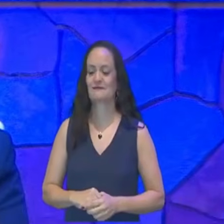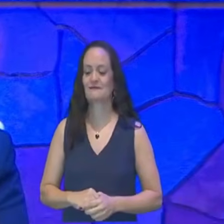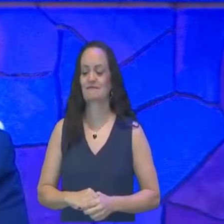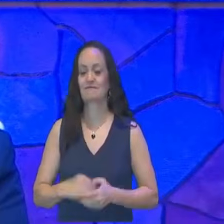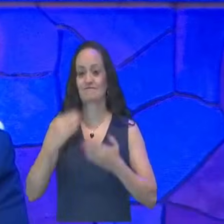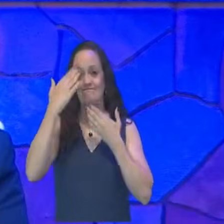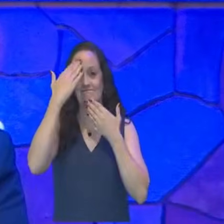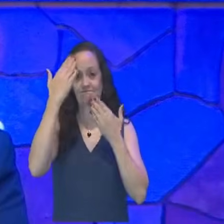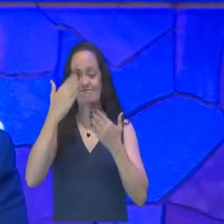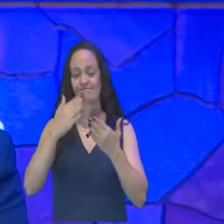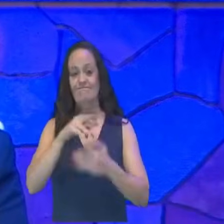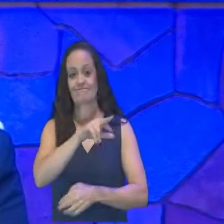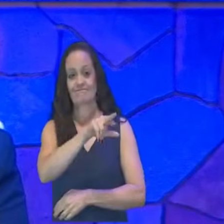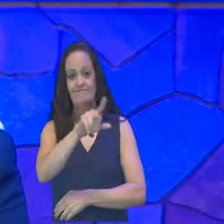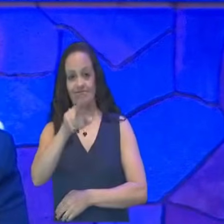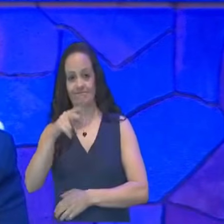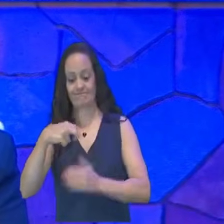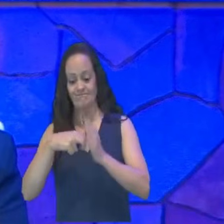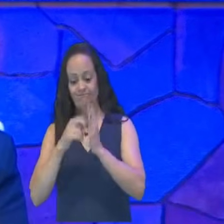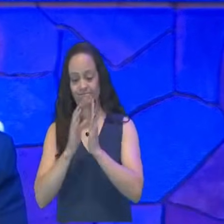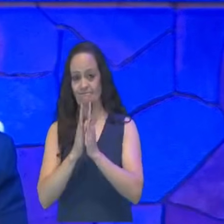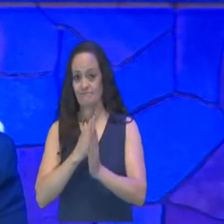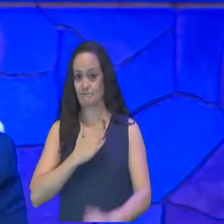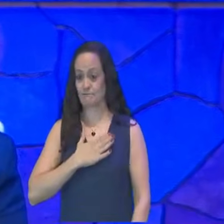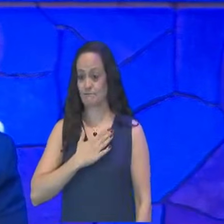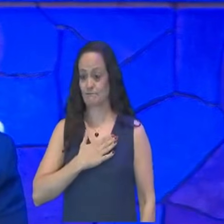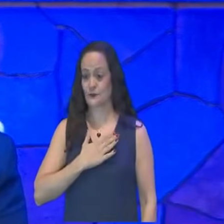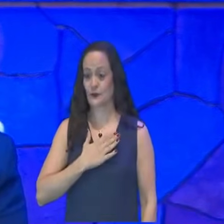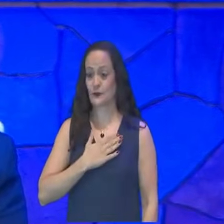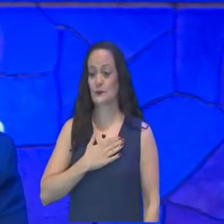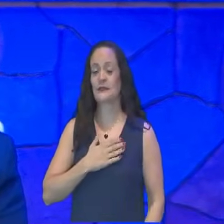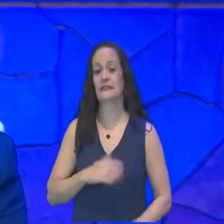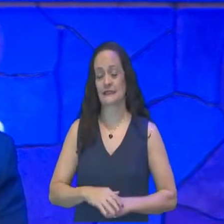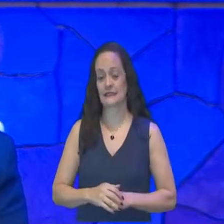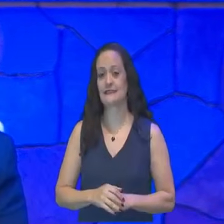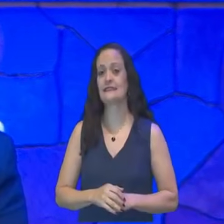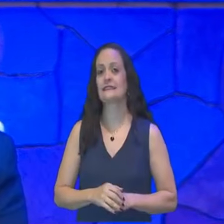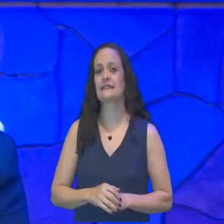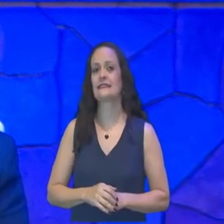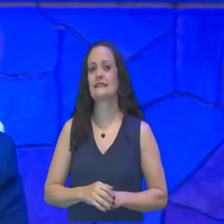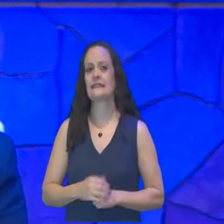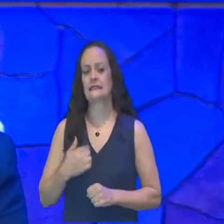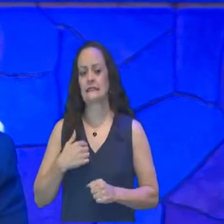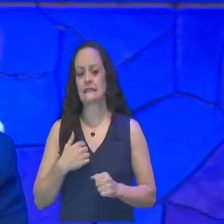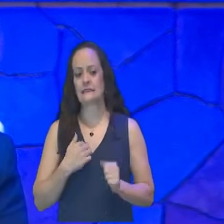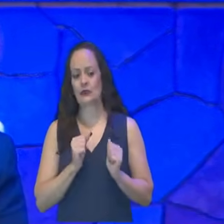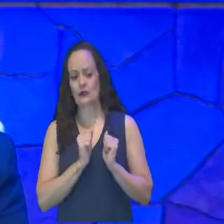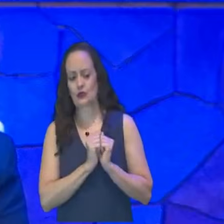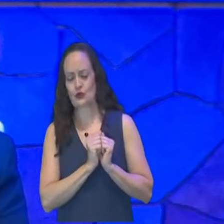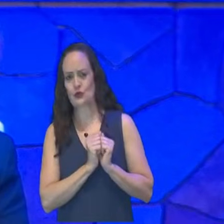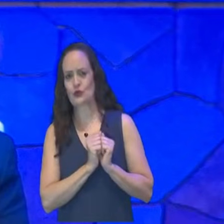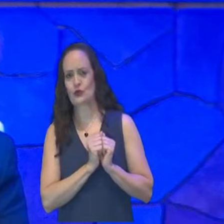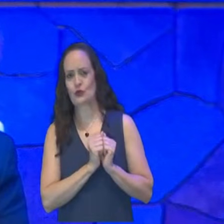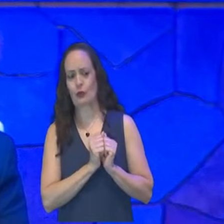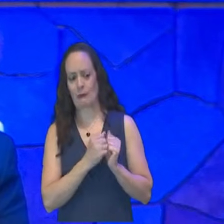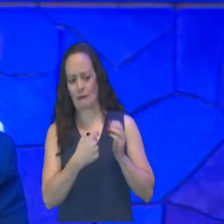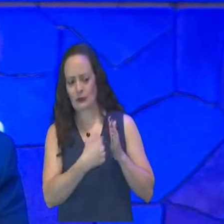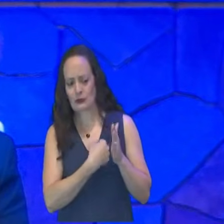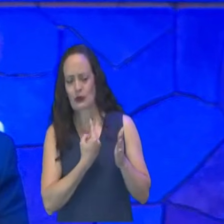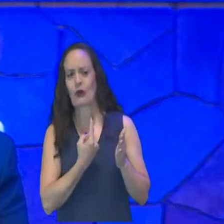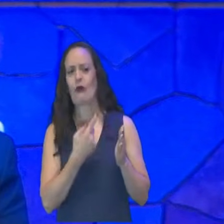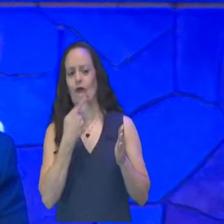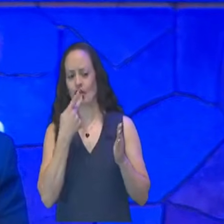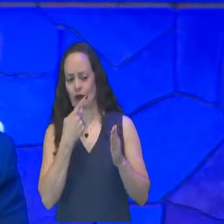Agradeço também aos irmãos que têm orado pela minha vida e que durante esse período me abordaram falando que estavam orando. Devido à